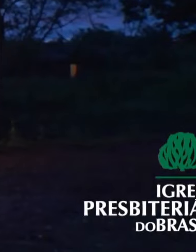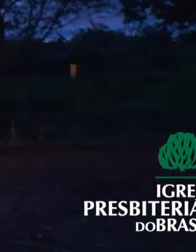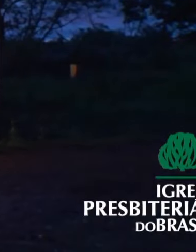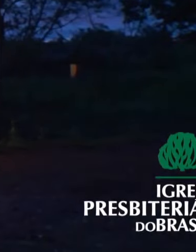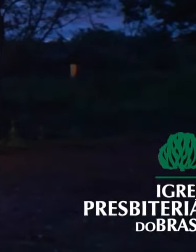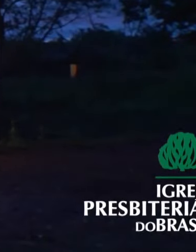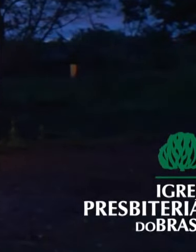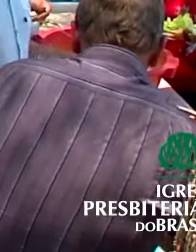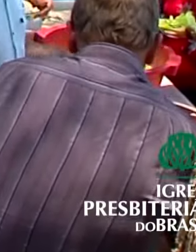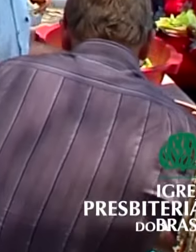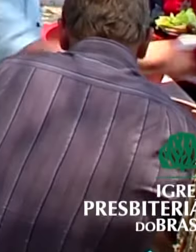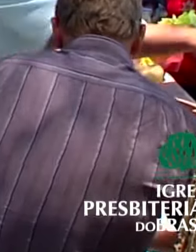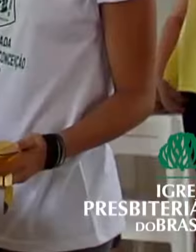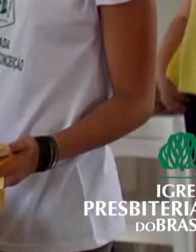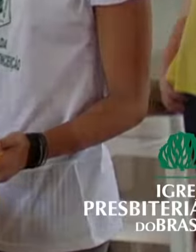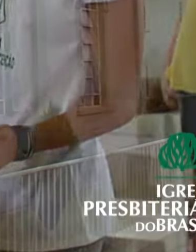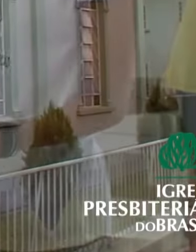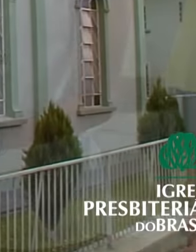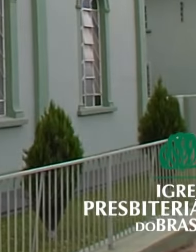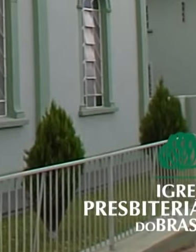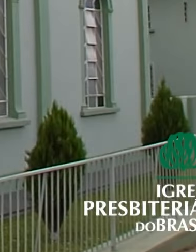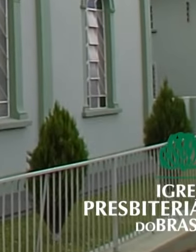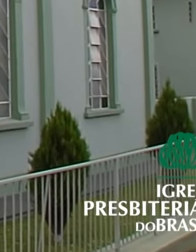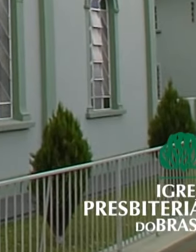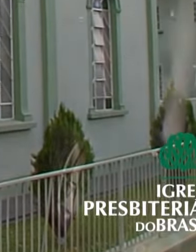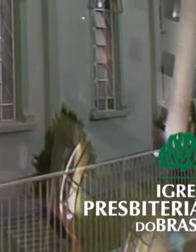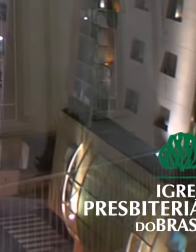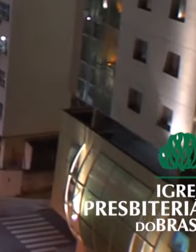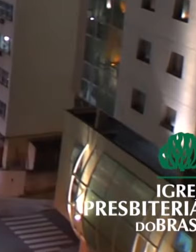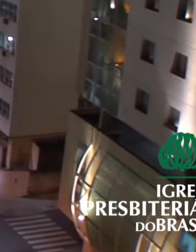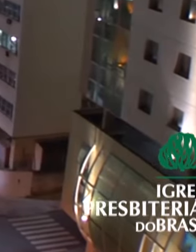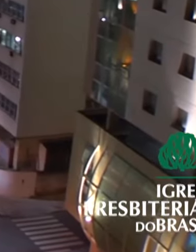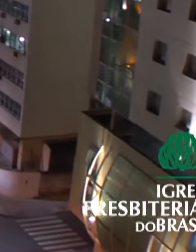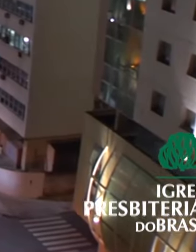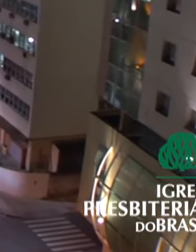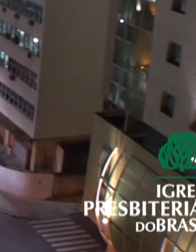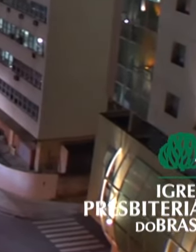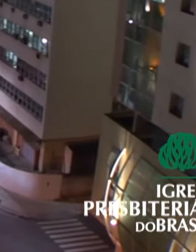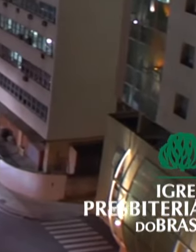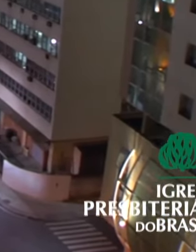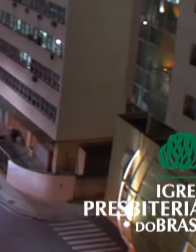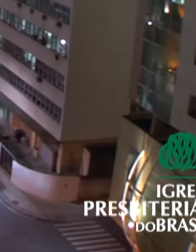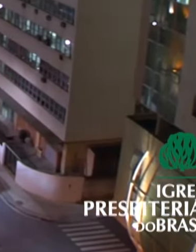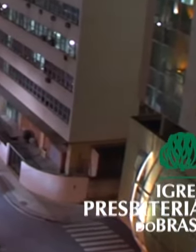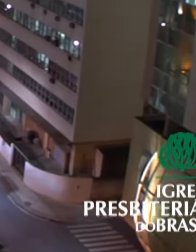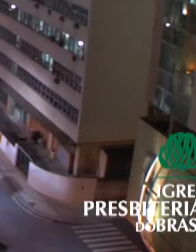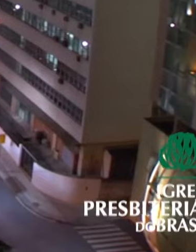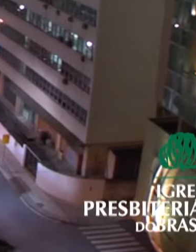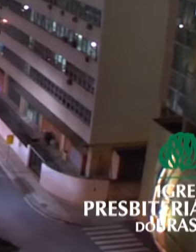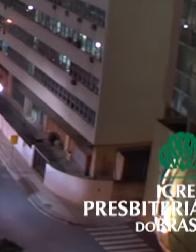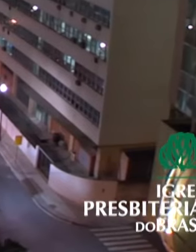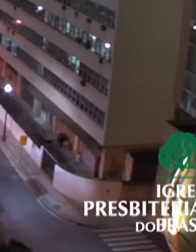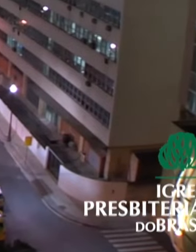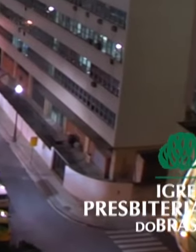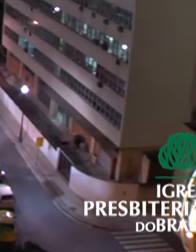missionários, cumpre a sua missão, visando a glória de Deus. Igreja Presbiteriana, há 161